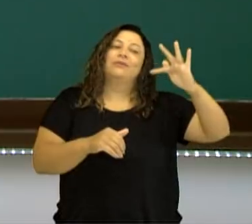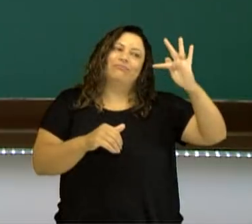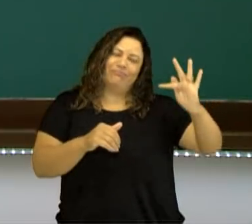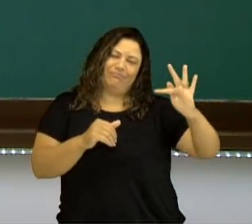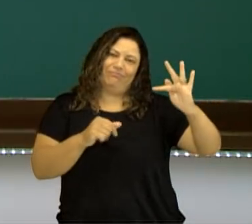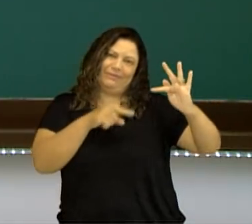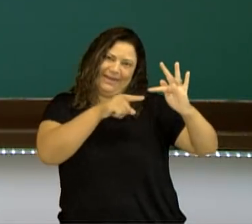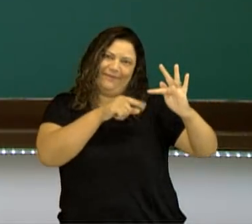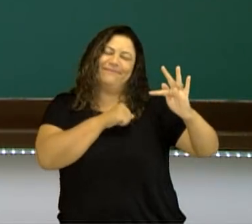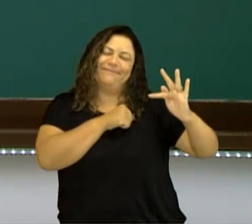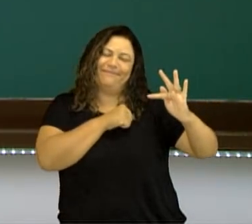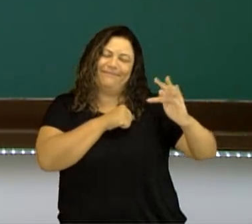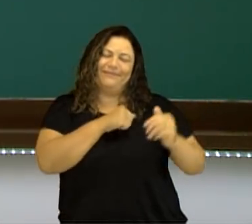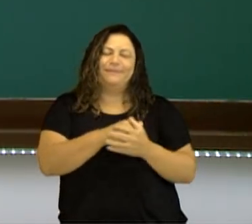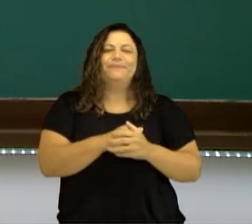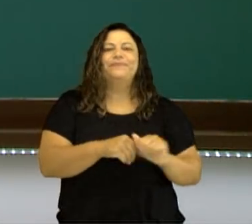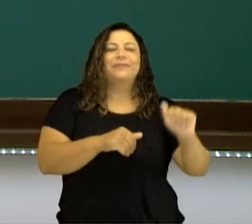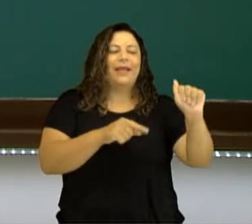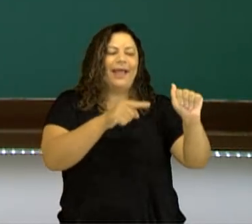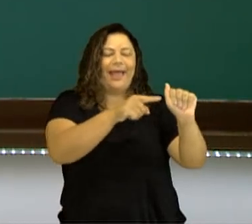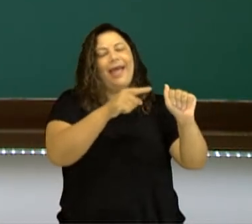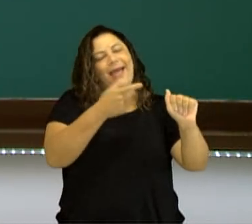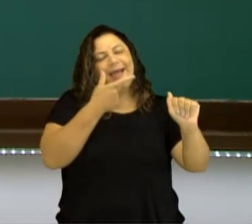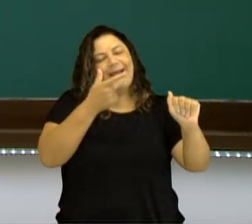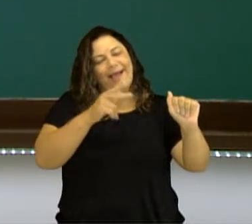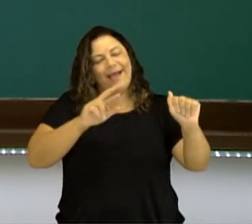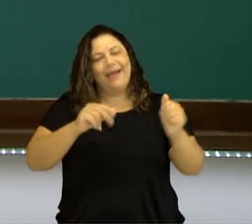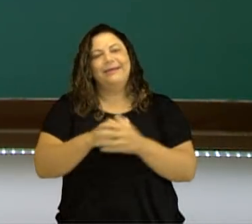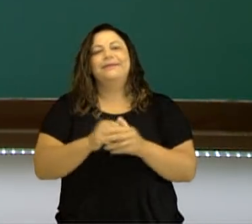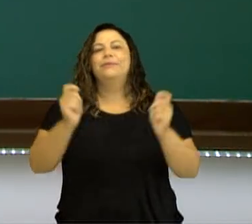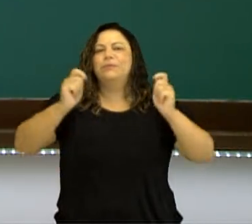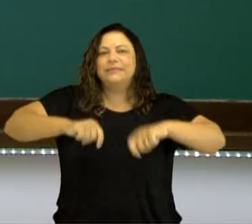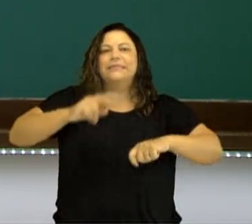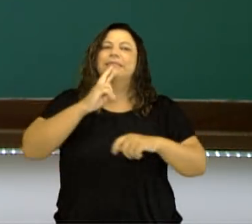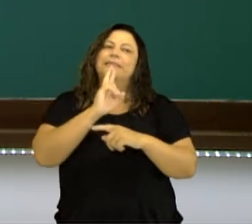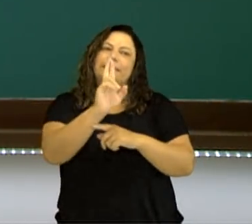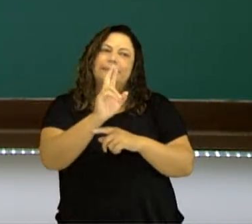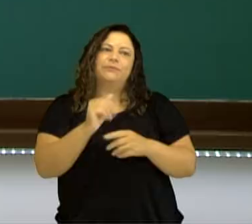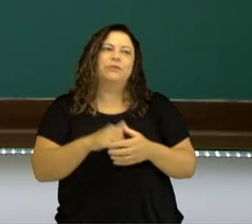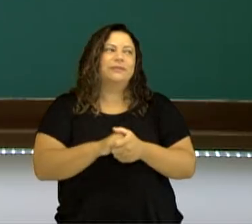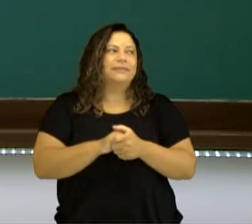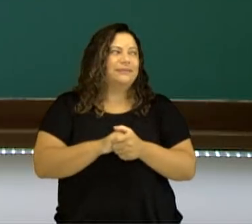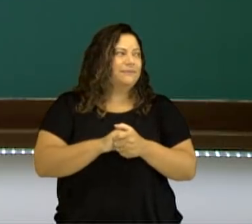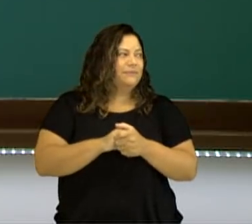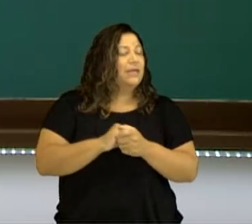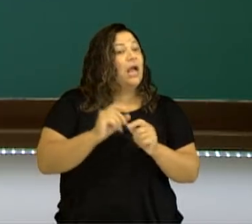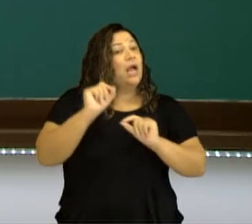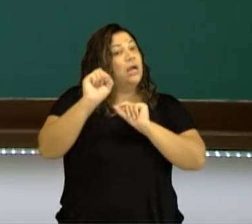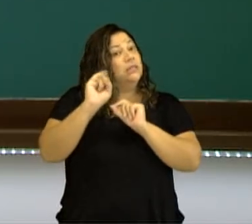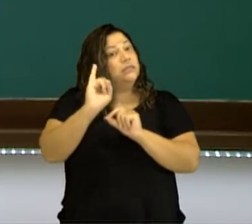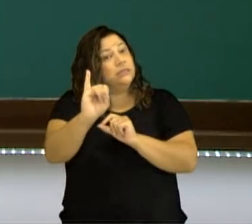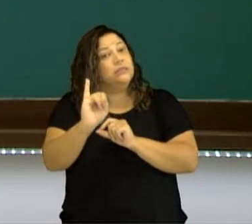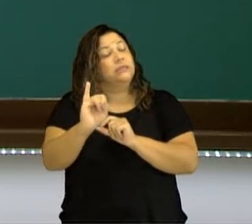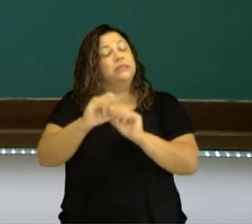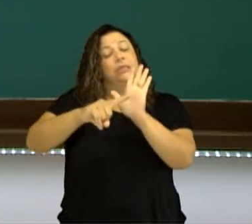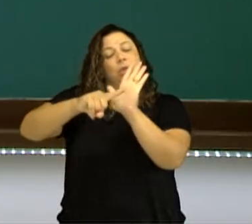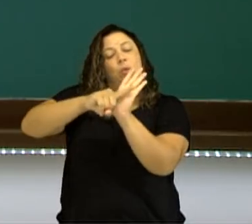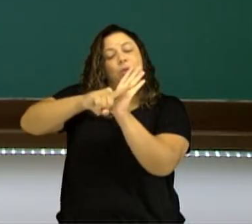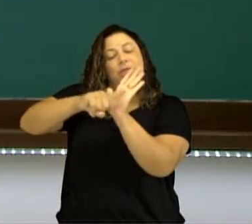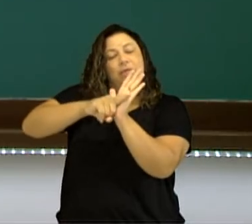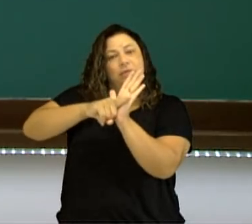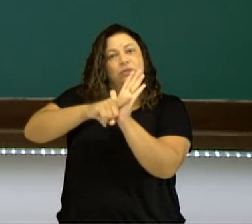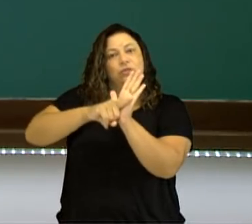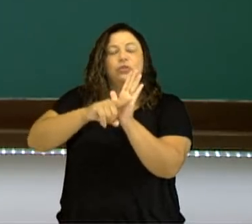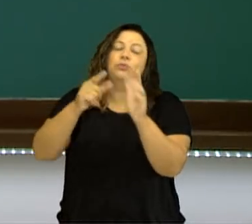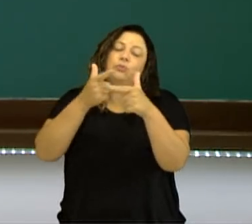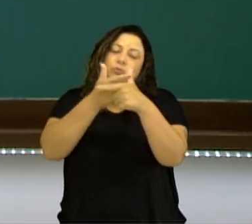descartava essa informação, essa possibilidade de resposta. Se você não se atentou ao sinal negativo, faça a divisão, que